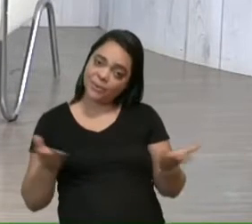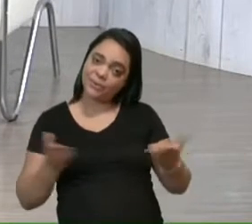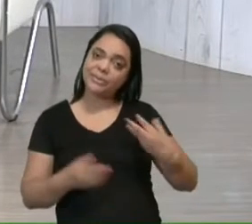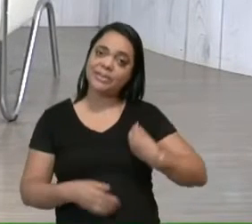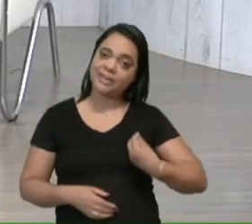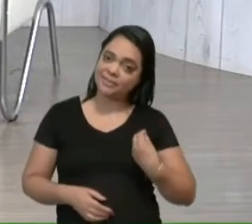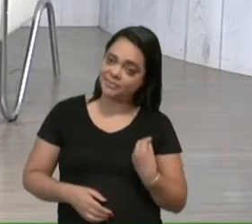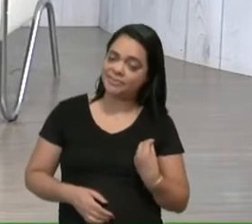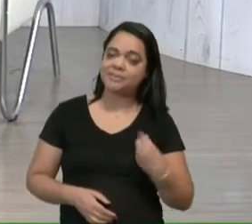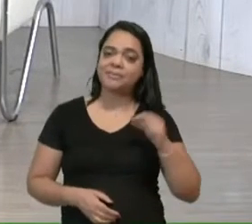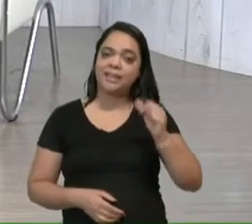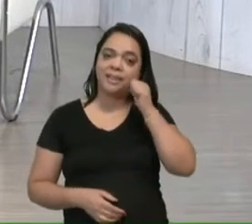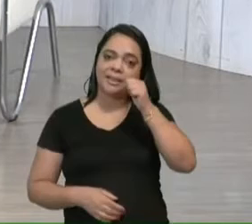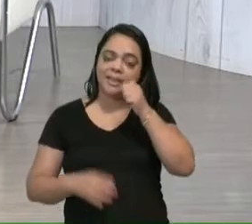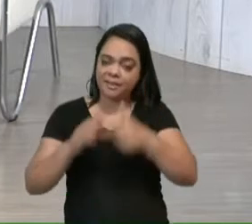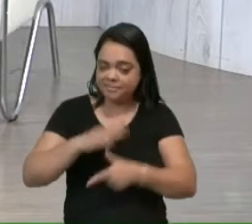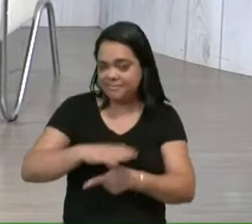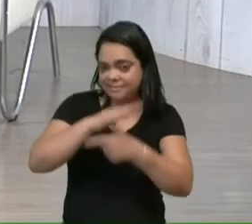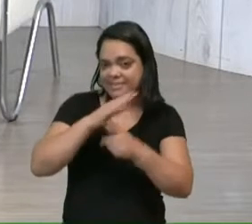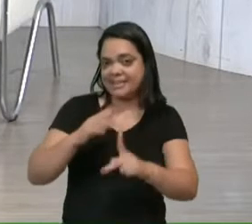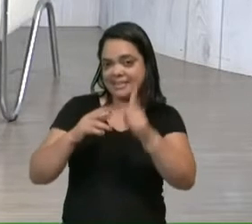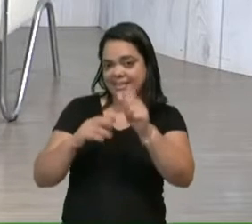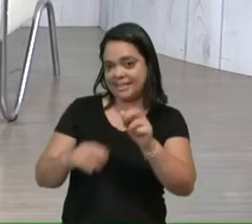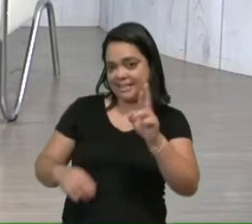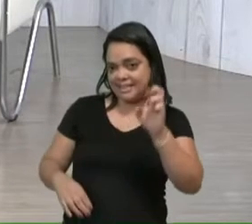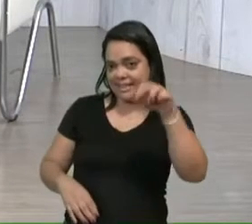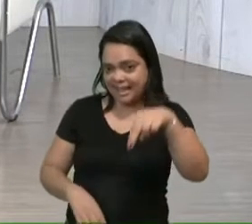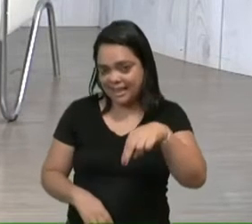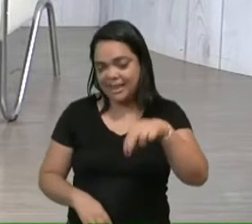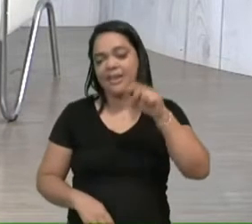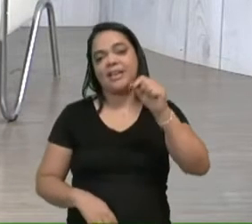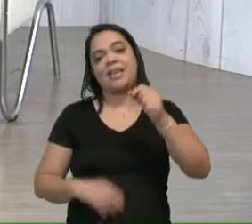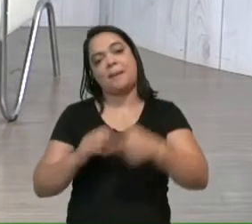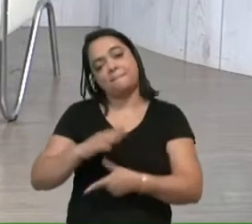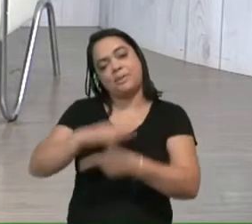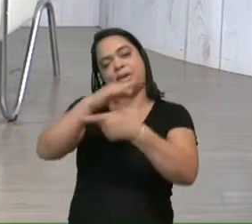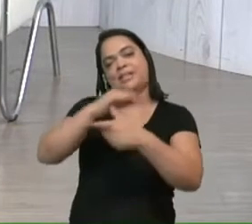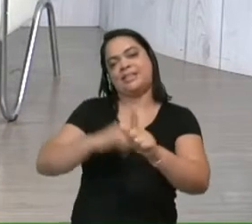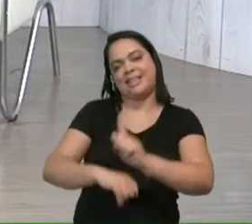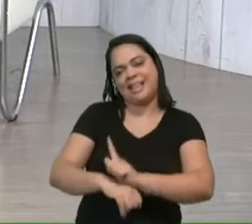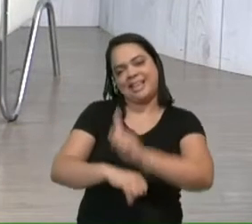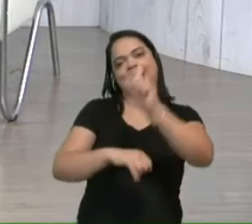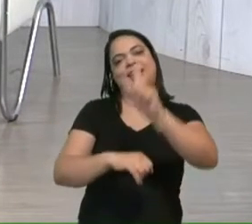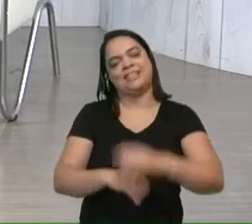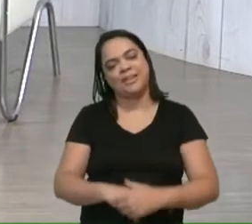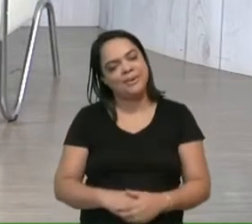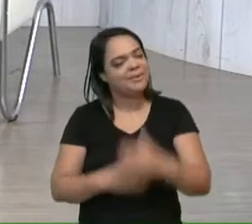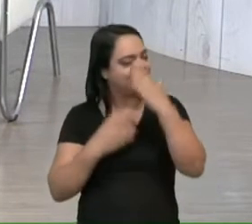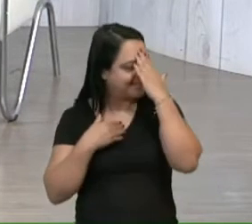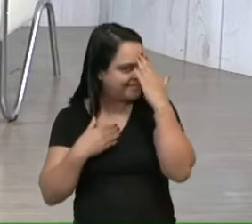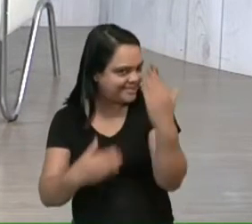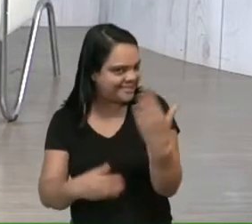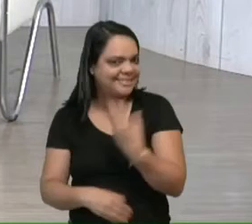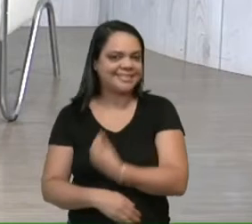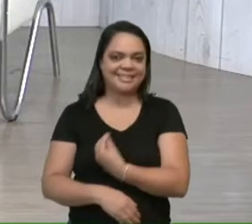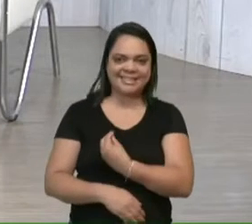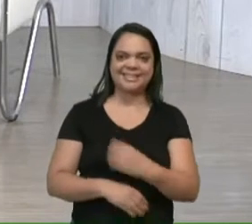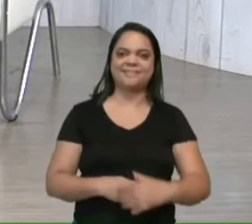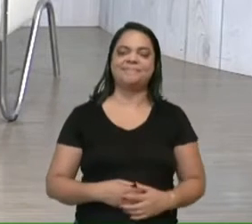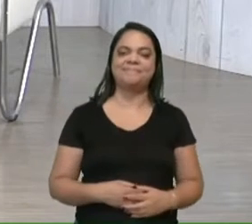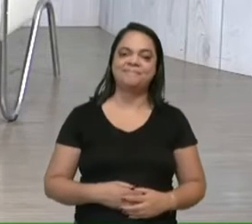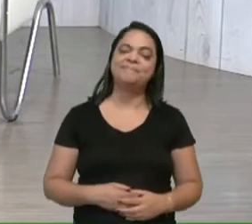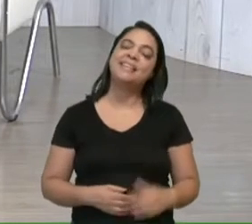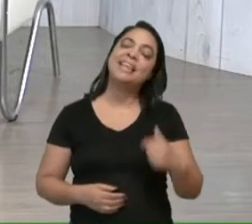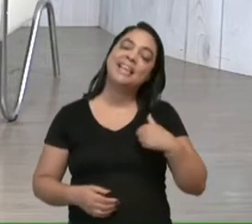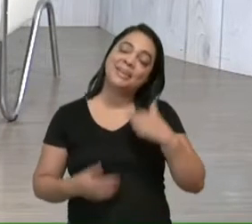recebe aqui no estúdio a pró-reitora Karen Cristina da pós da pró-reitoria de graduação Muito obrigado pela participação pró-reitora